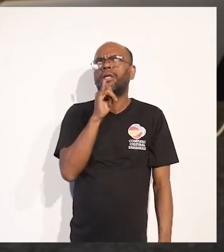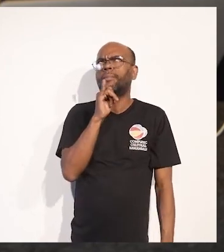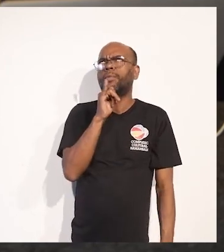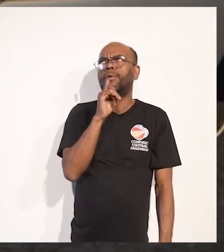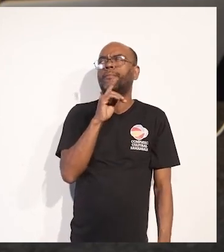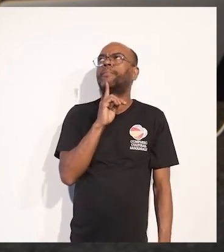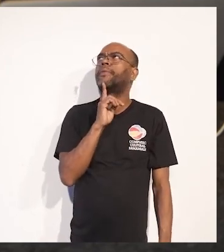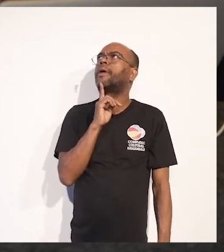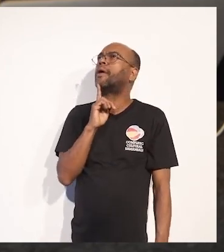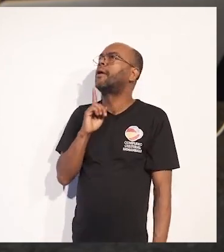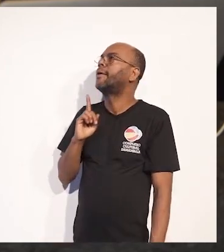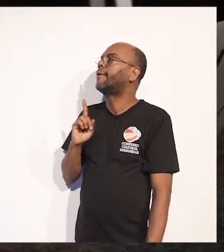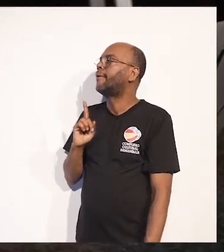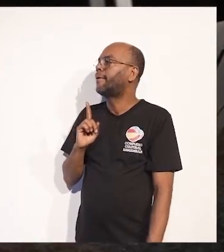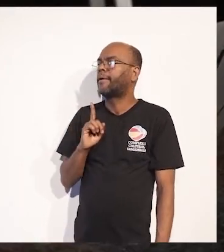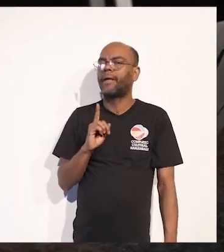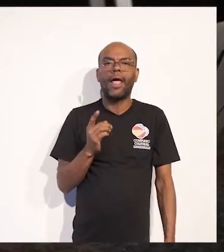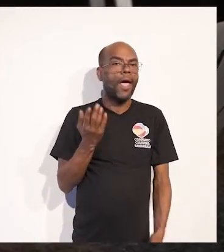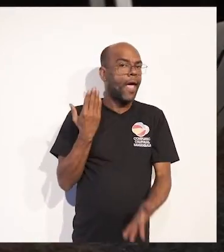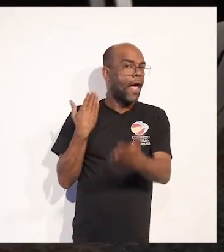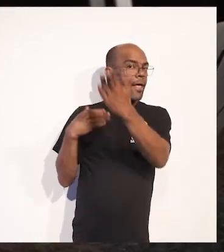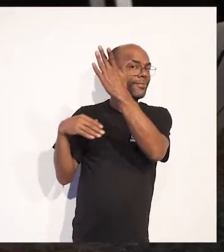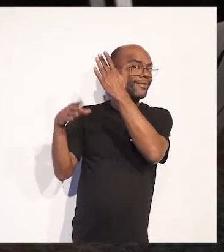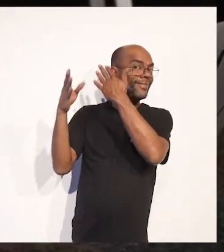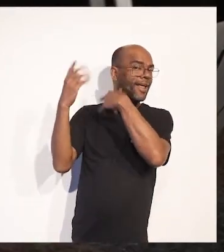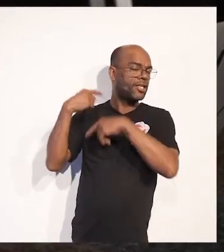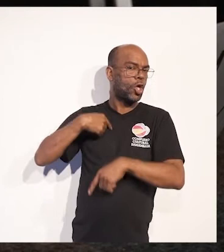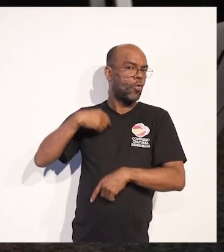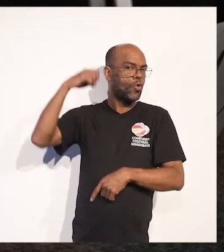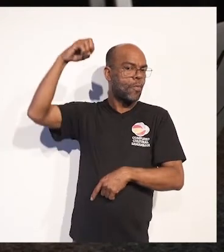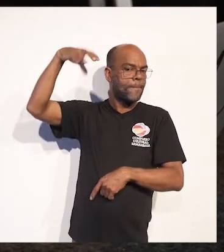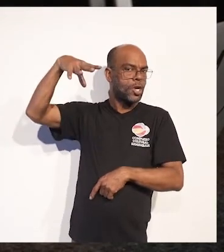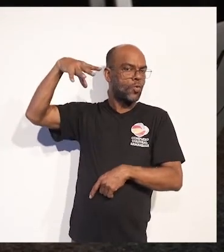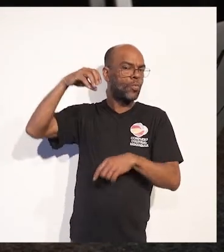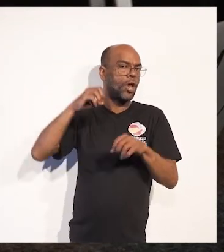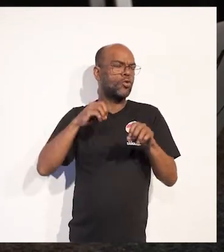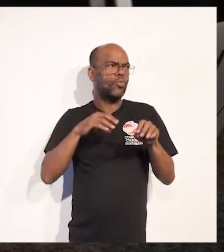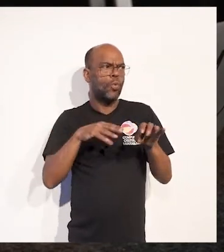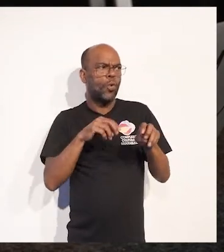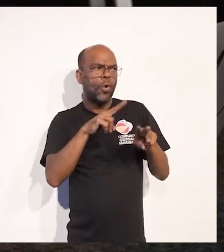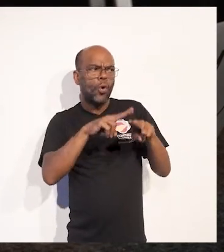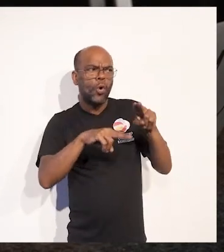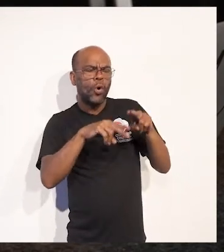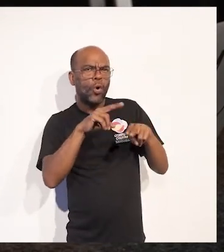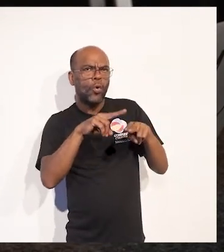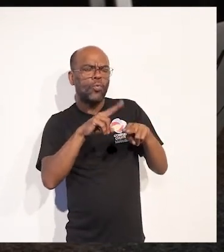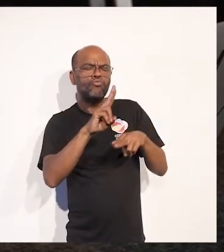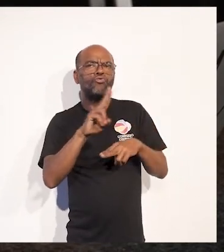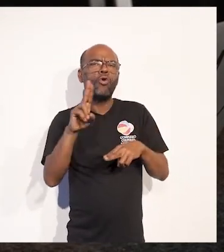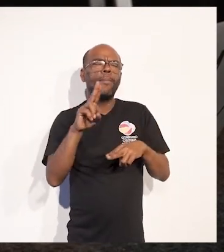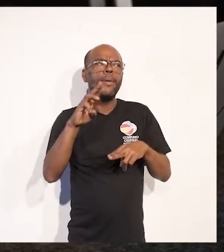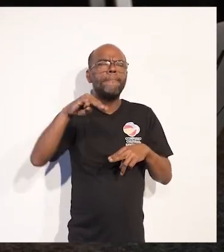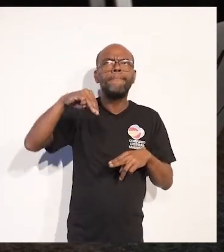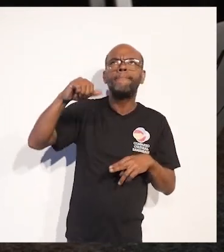vocês. Há um tempo atrás eu iluminei um espetáculo onde uma cenógrafa chamada Maria